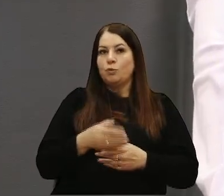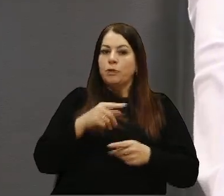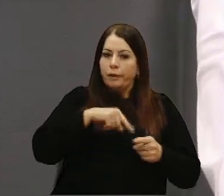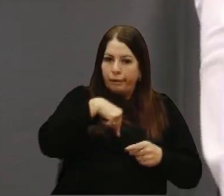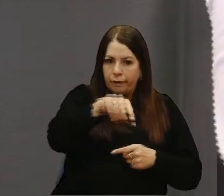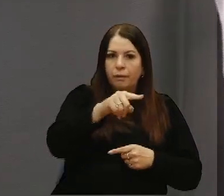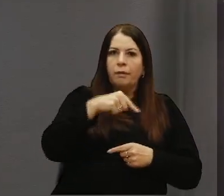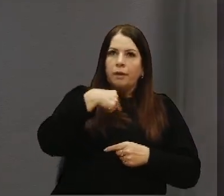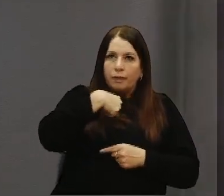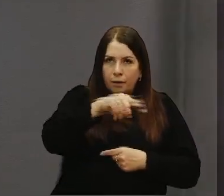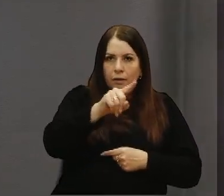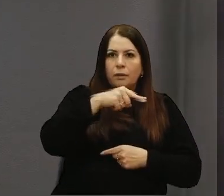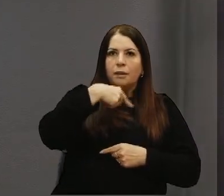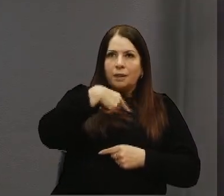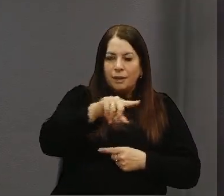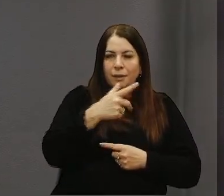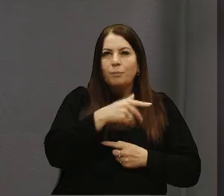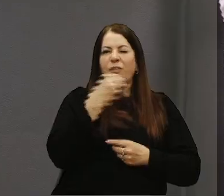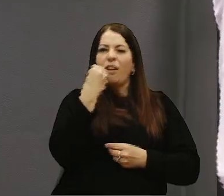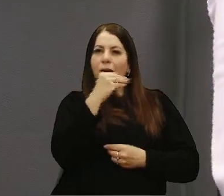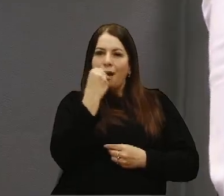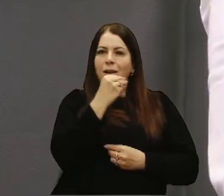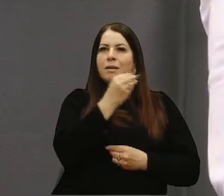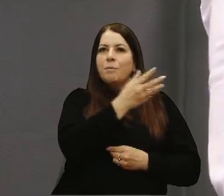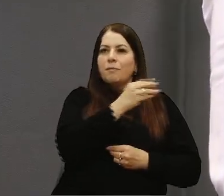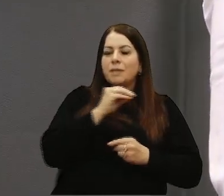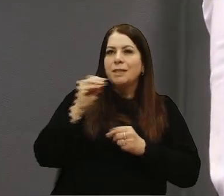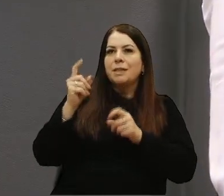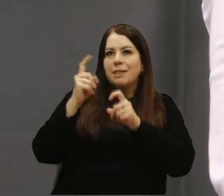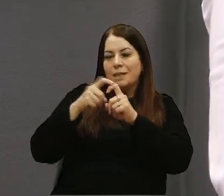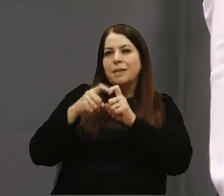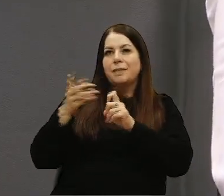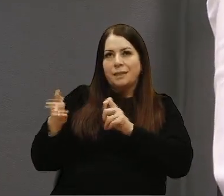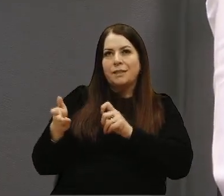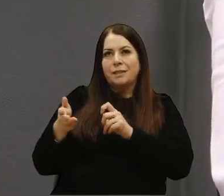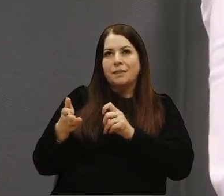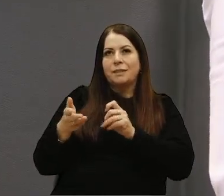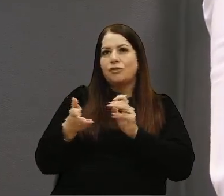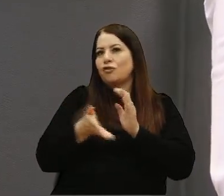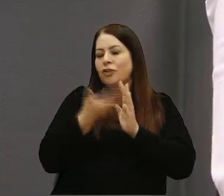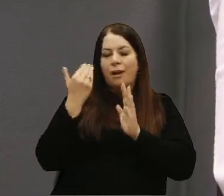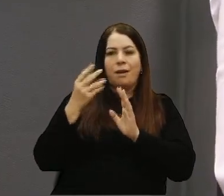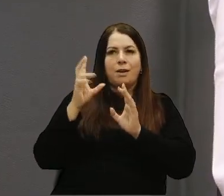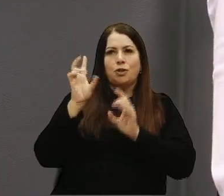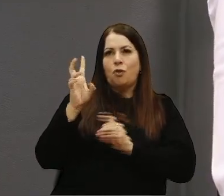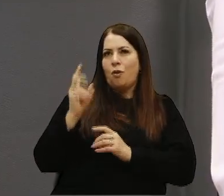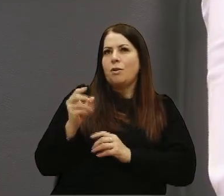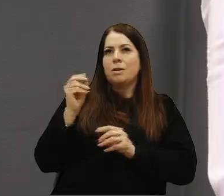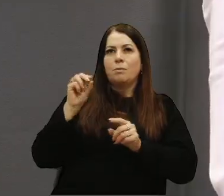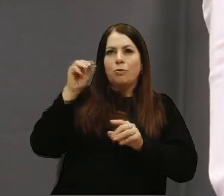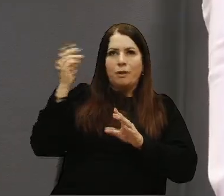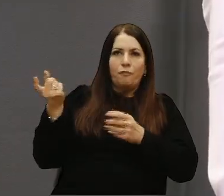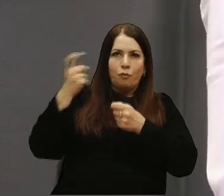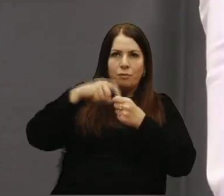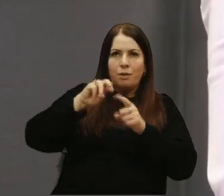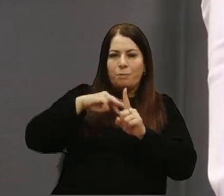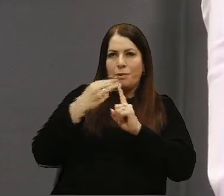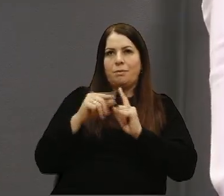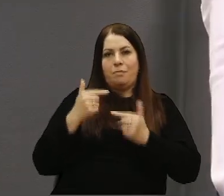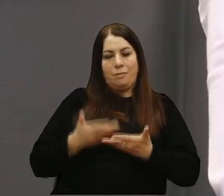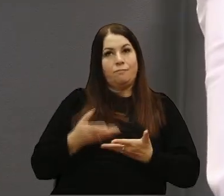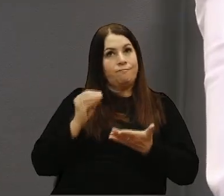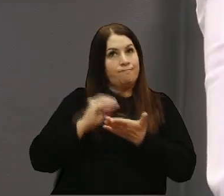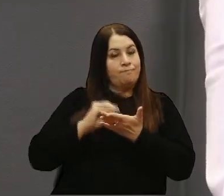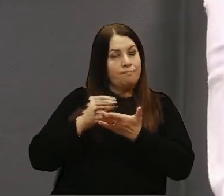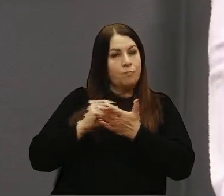vezes para pegar ele da rua, levar, fazer a internação dele, né, tirar a dependência química, colocar no mercado de trabalho. Então falta isso, né?